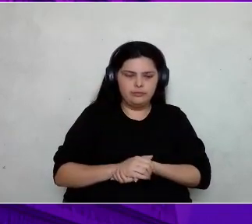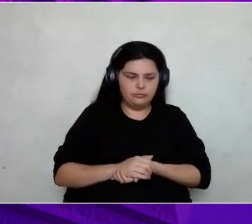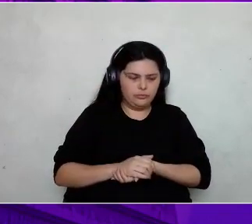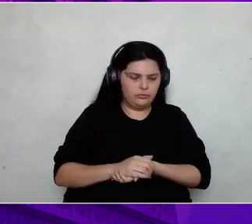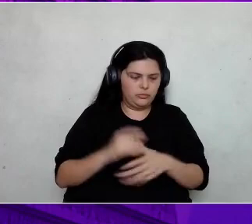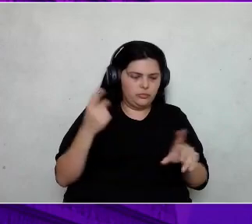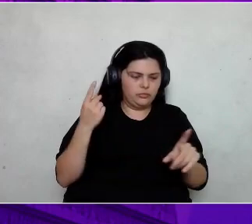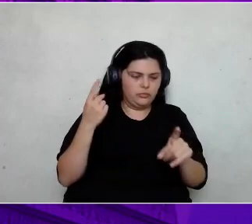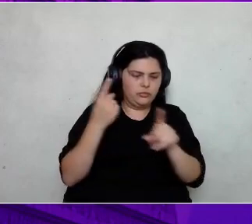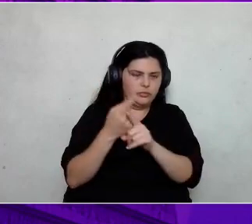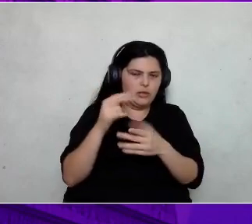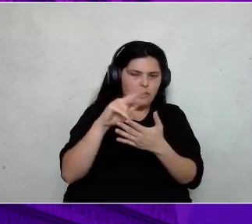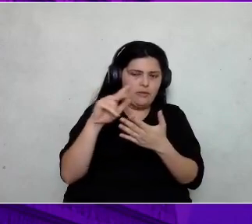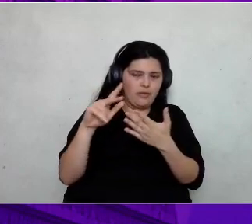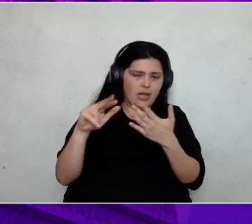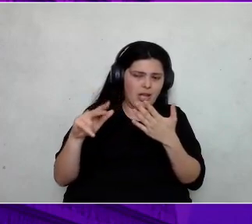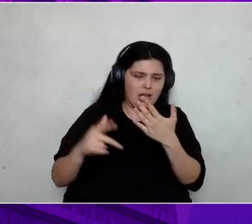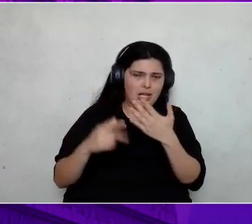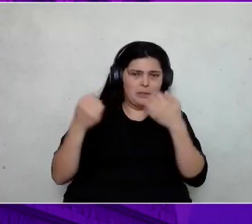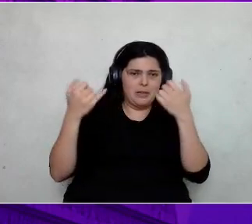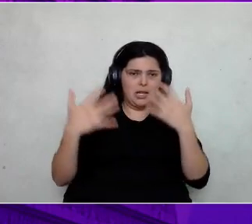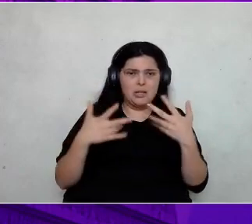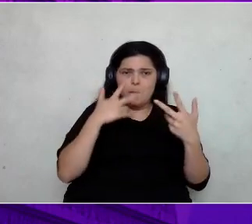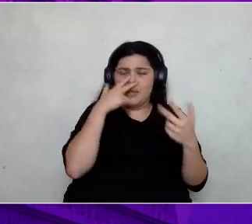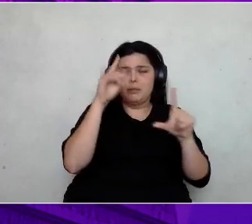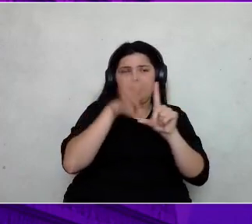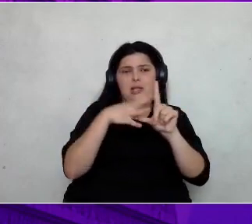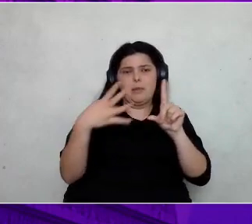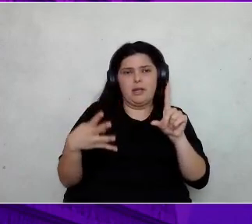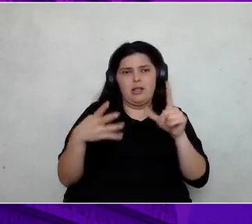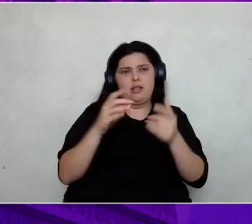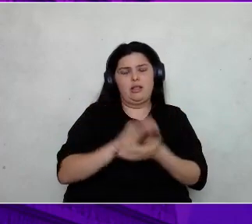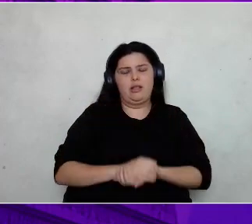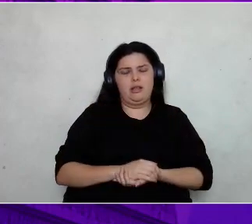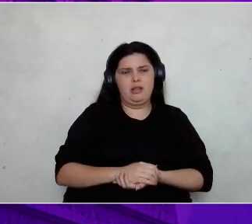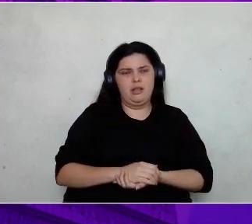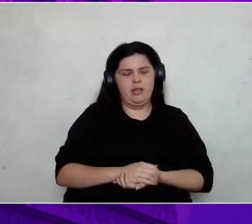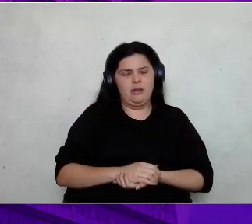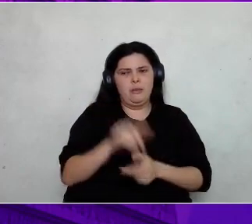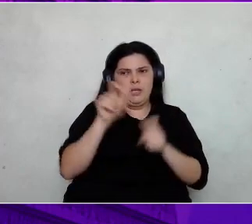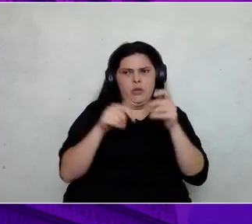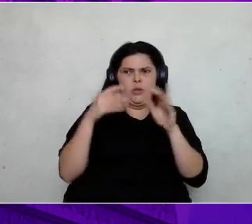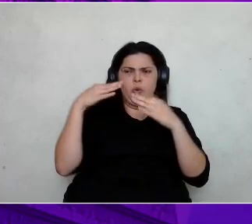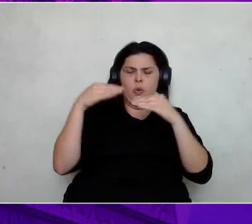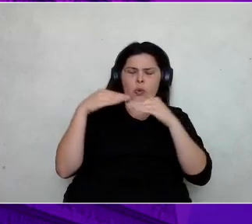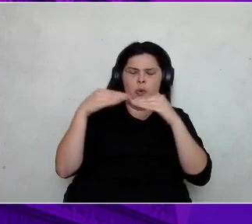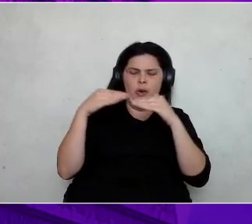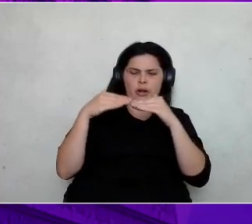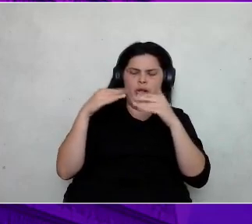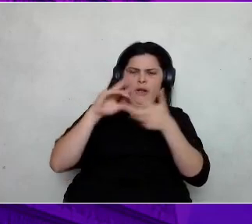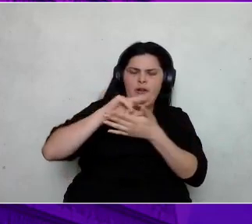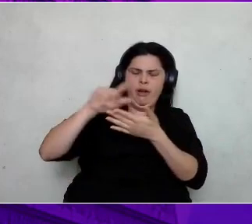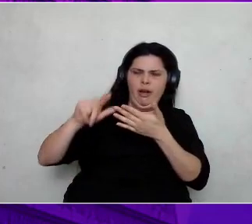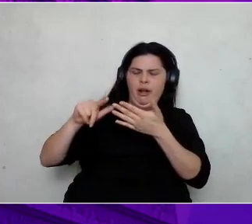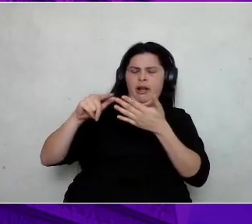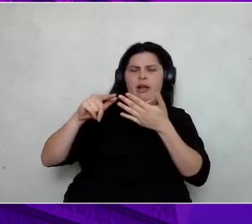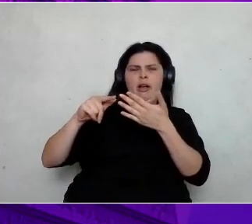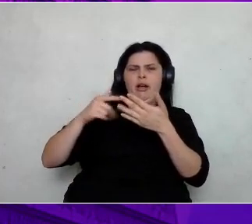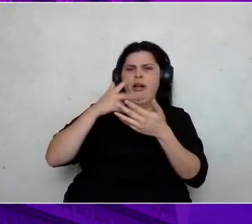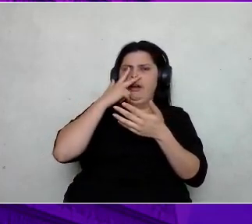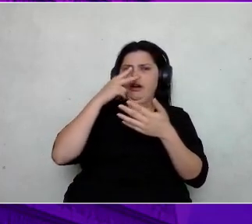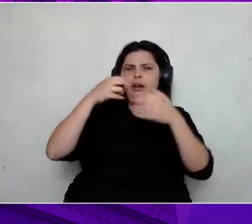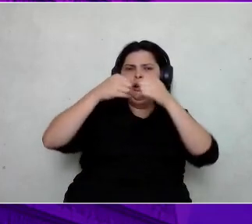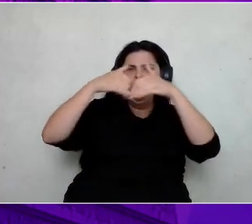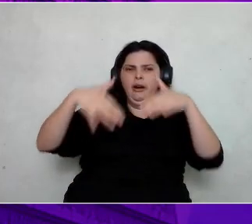várias versões da mesma tabela. Adorei gente concordando. Sim, vocês vão encontrar diferentes versões do mesmo esquema, do mesmo